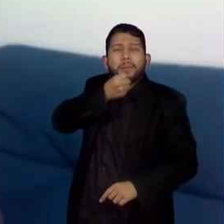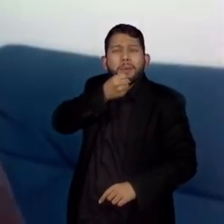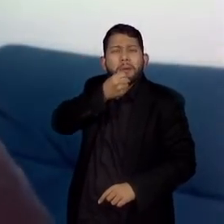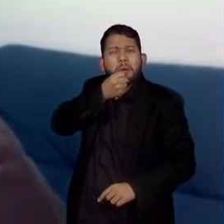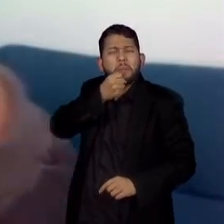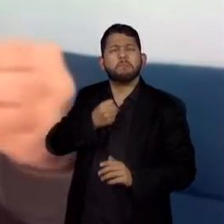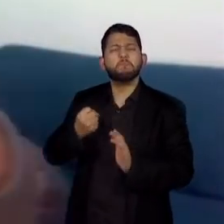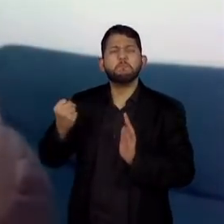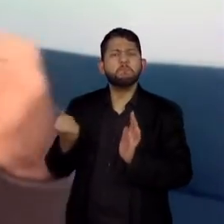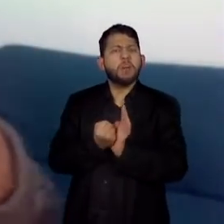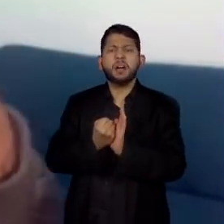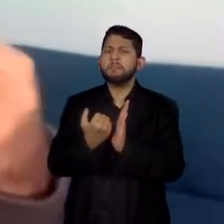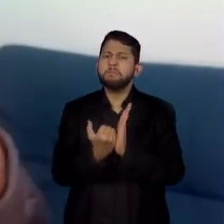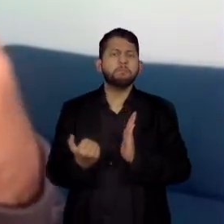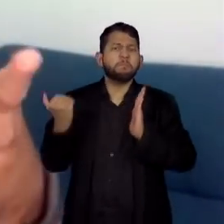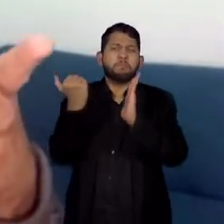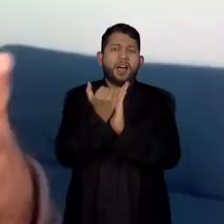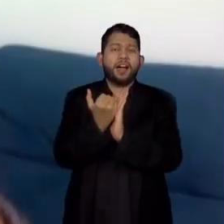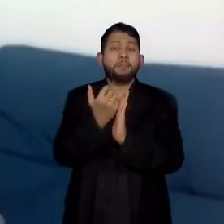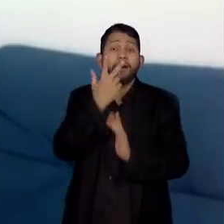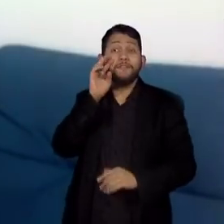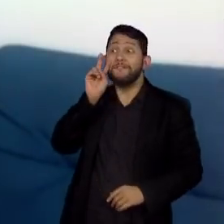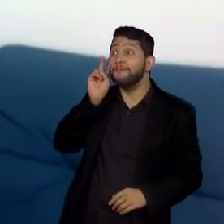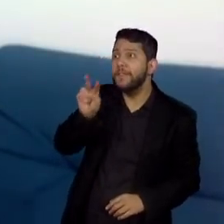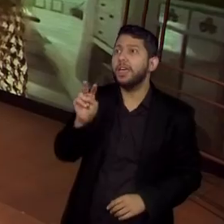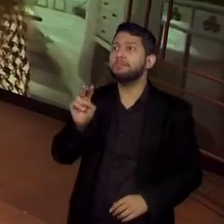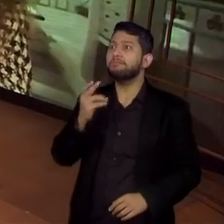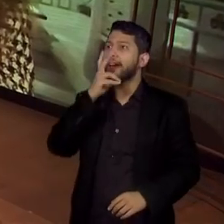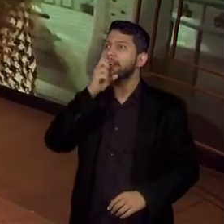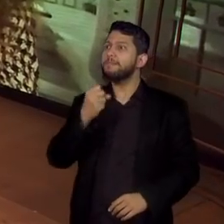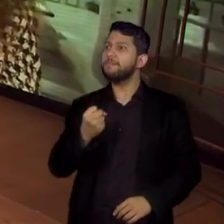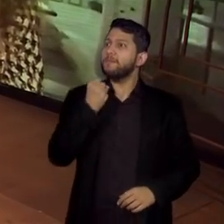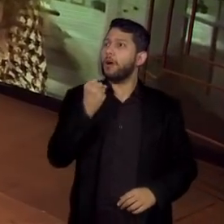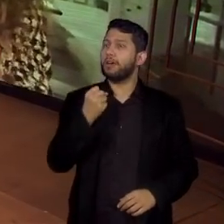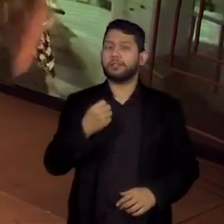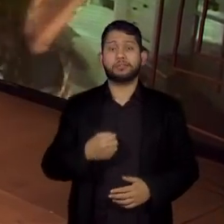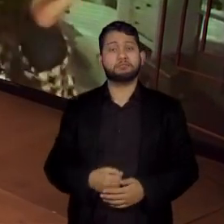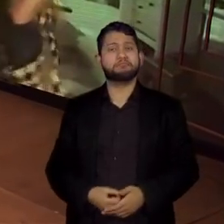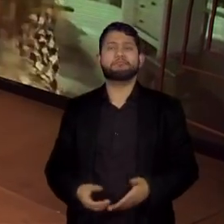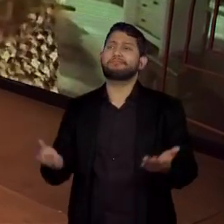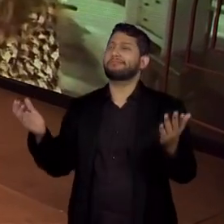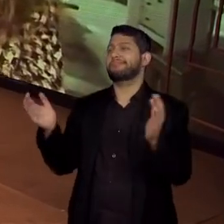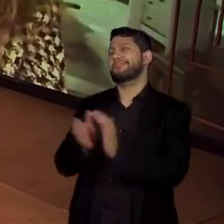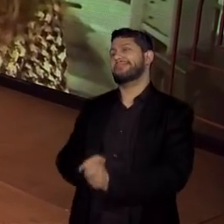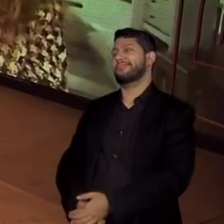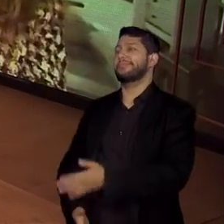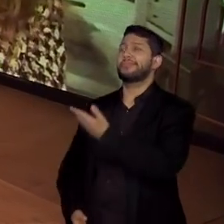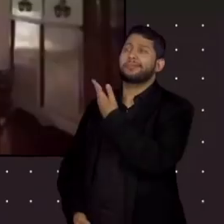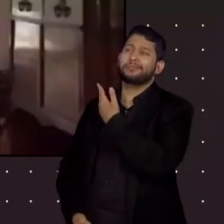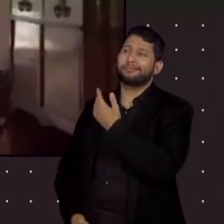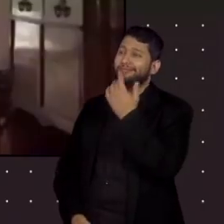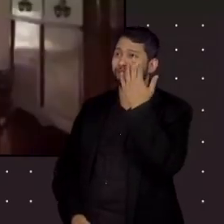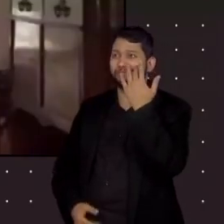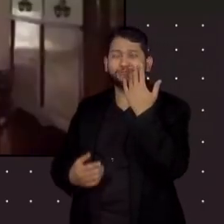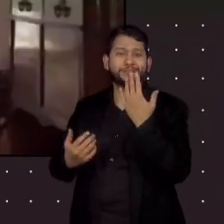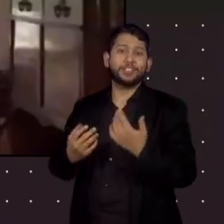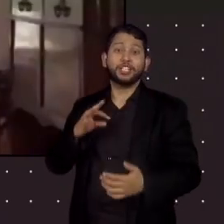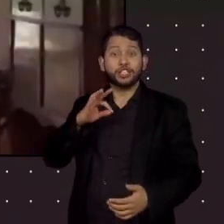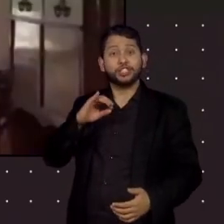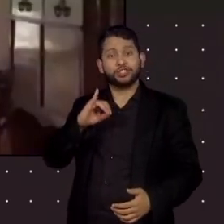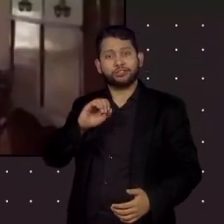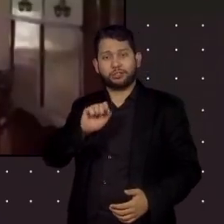né, na característica musical dela, né? Tiago. Nossa, cada coisa linda. Tiago